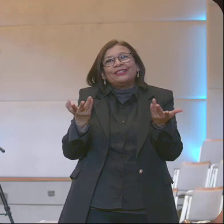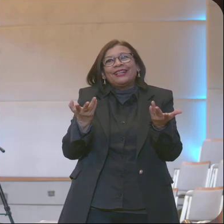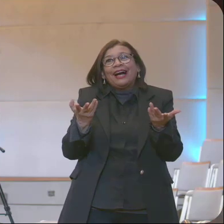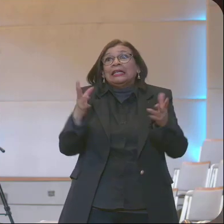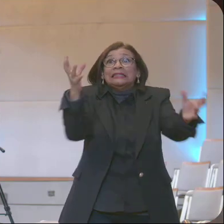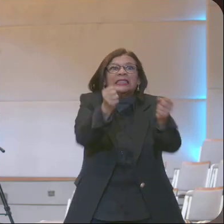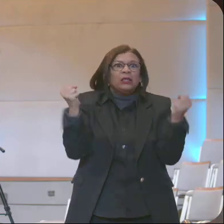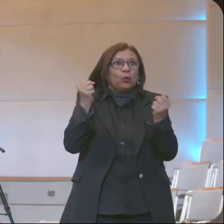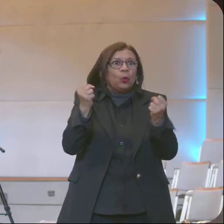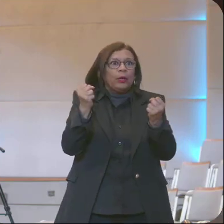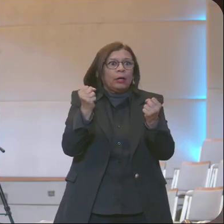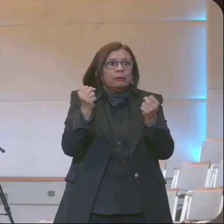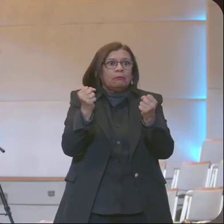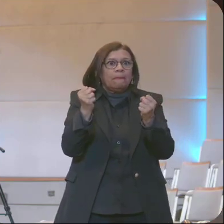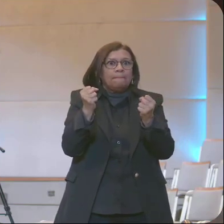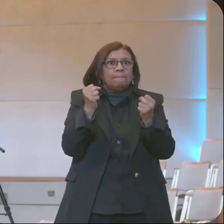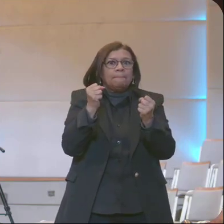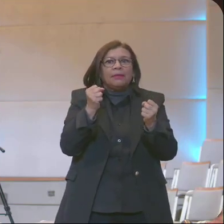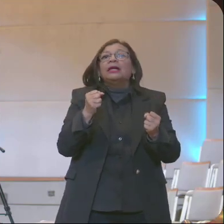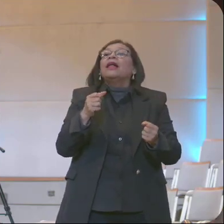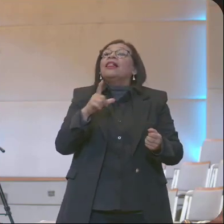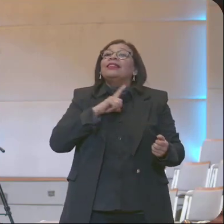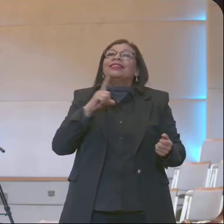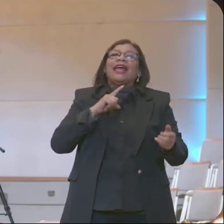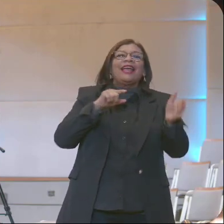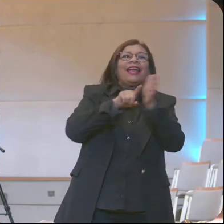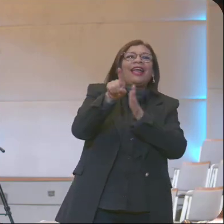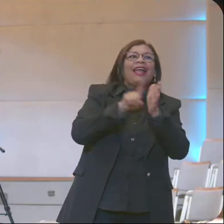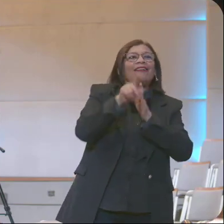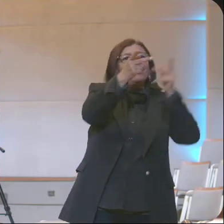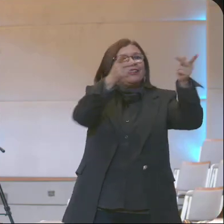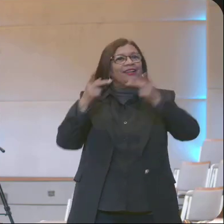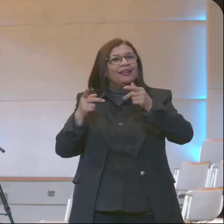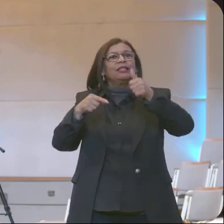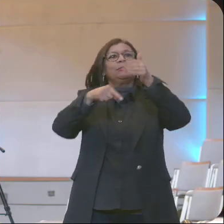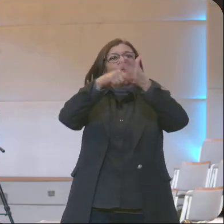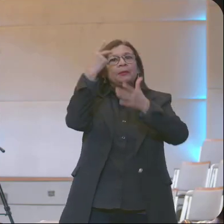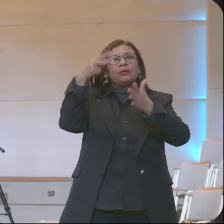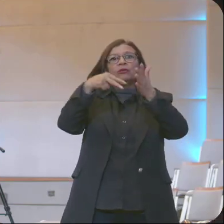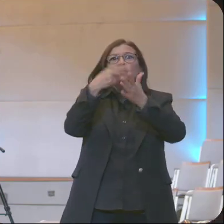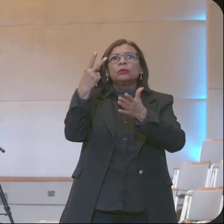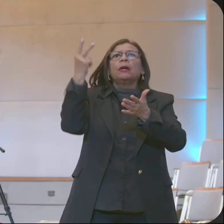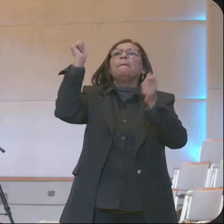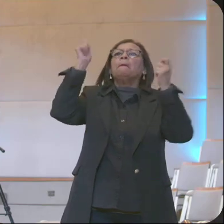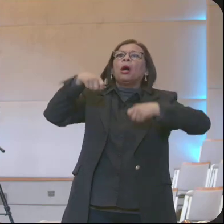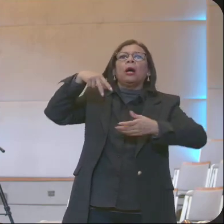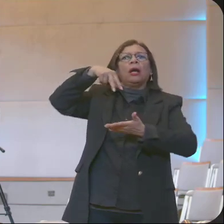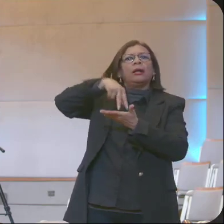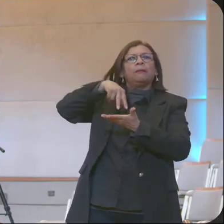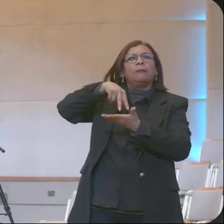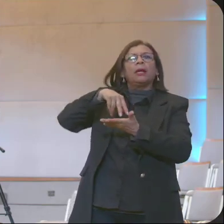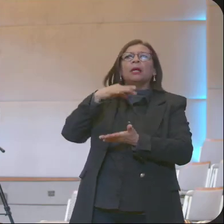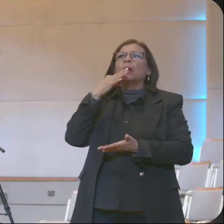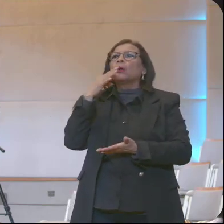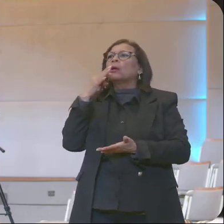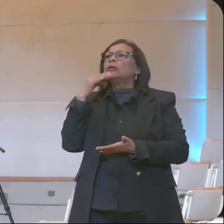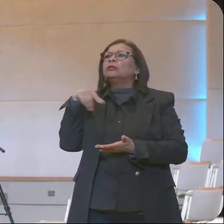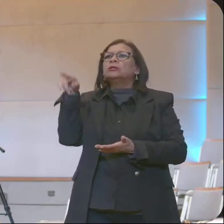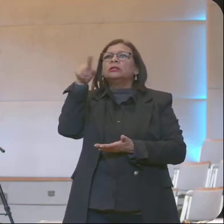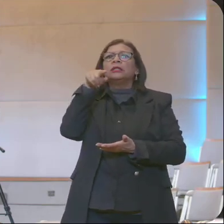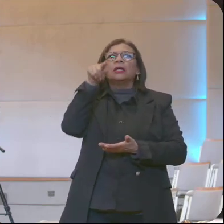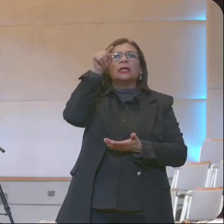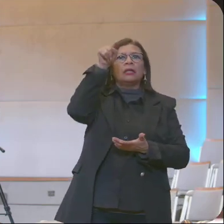segura ele aqui, já não sai mais. Temos visitantes de primeira, segunda vez, que pudesse ficar em pé para nós reconhecermos. Ó,